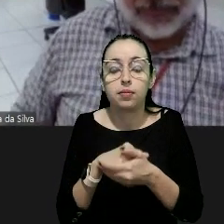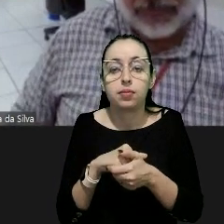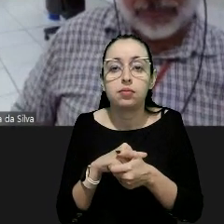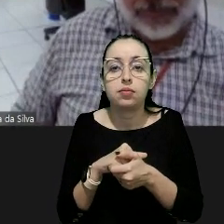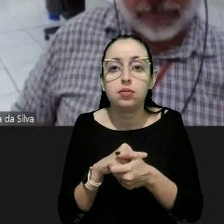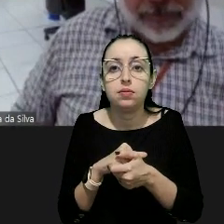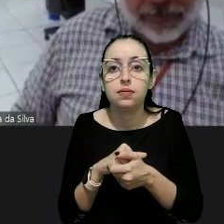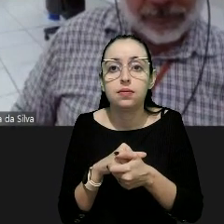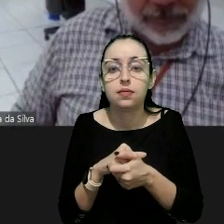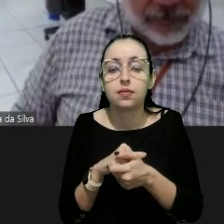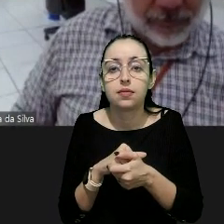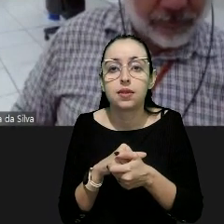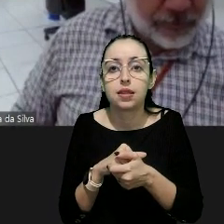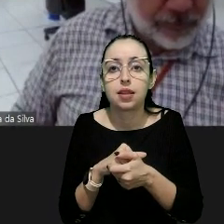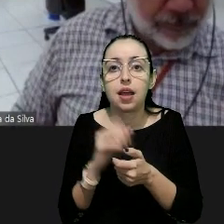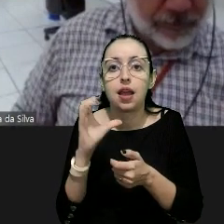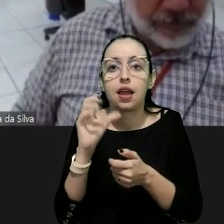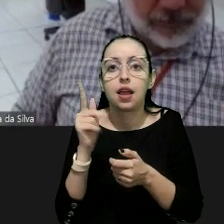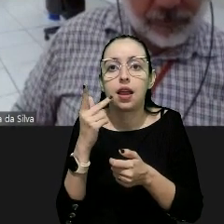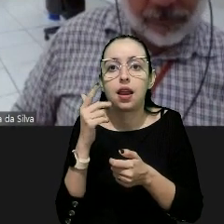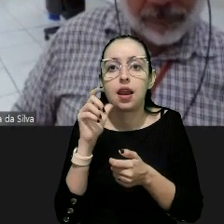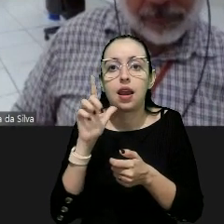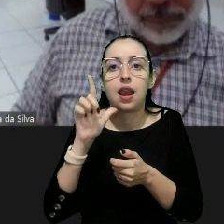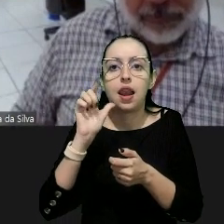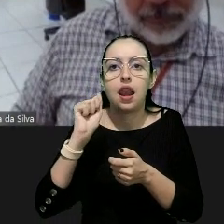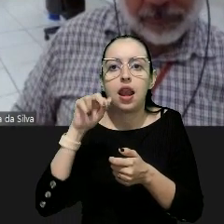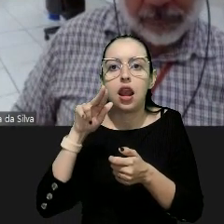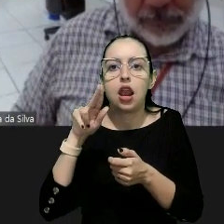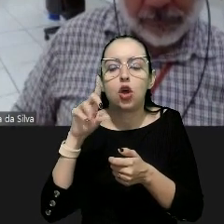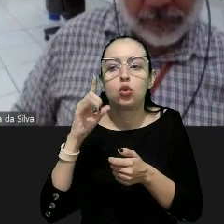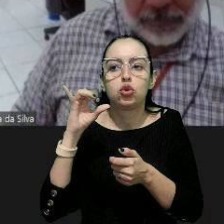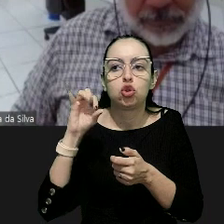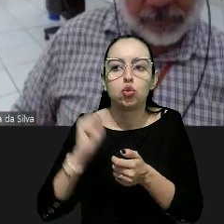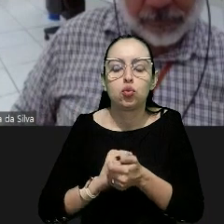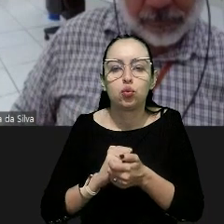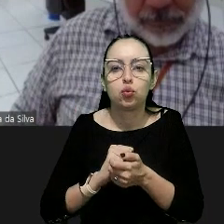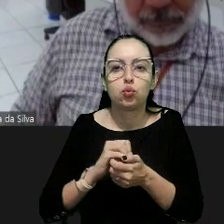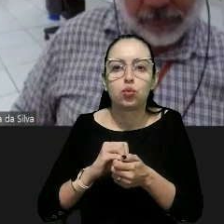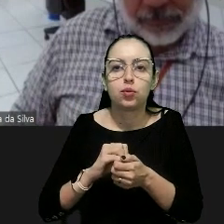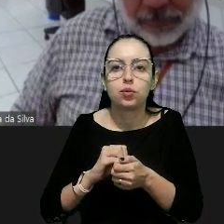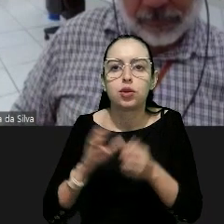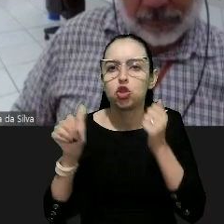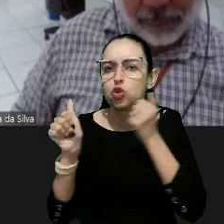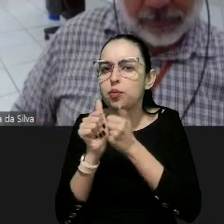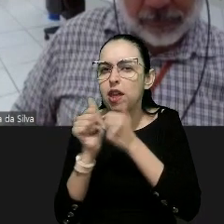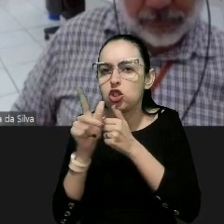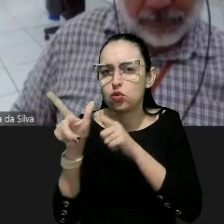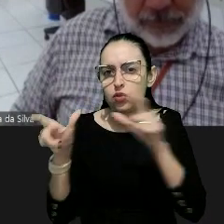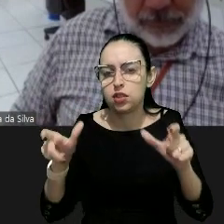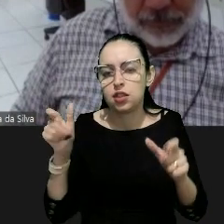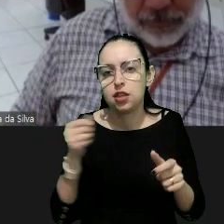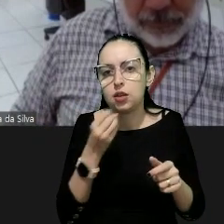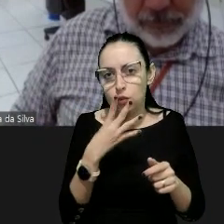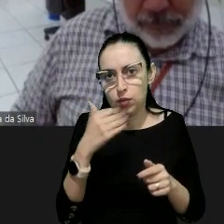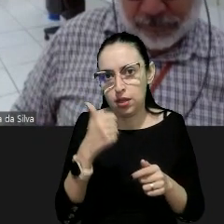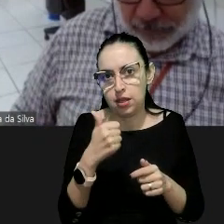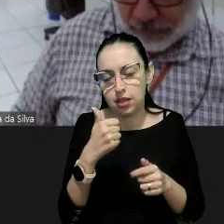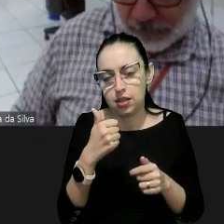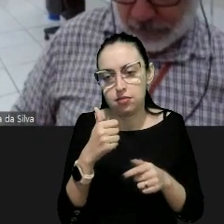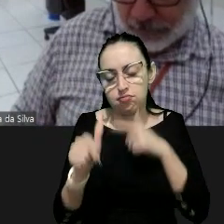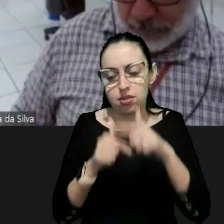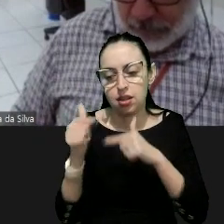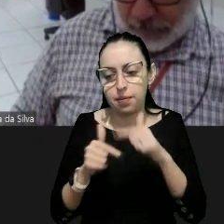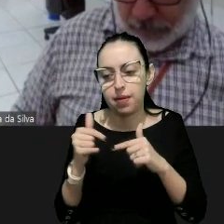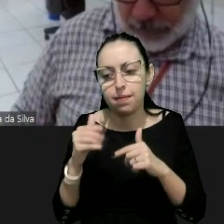É só tirar o mudo aqui. O meu nome é Cláudio, eu trabalho no Fórum de Mogi das Cruzes, pertinho aí de vocês, tudo